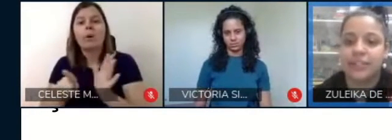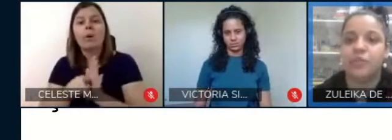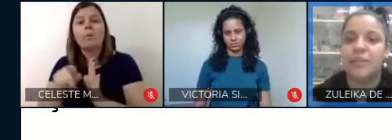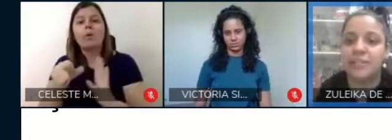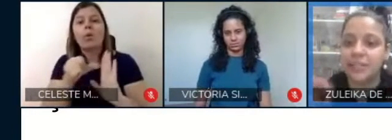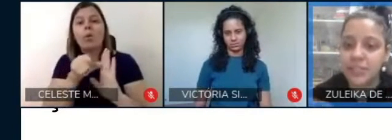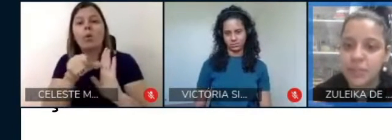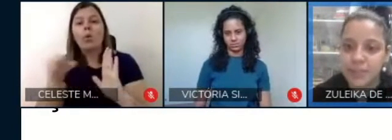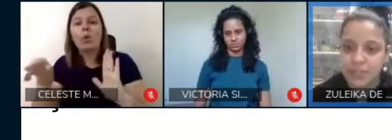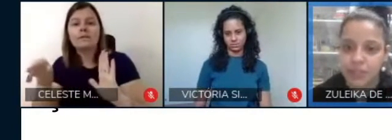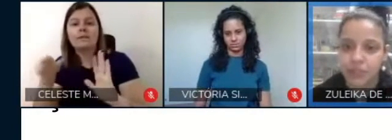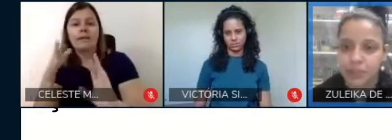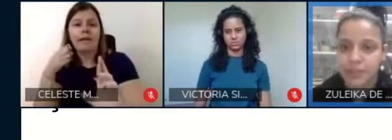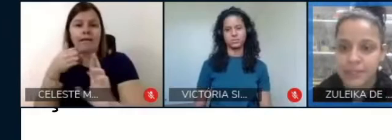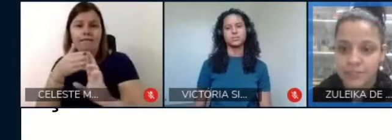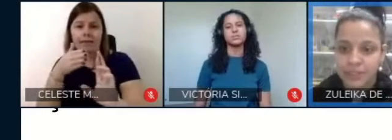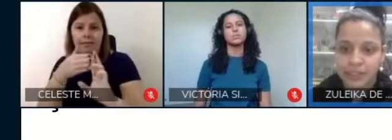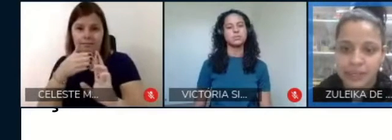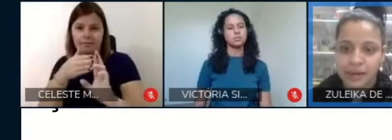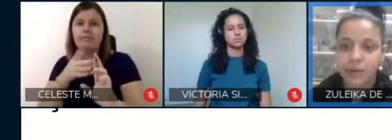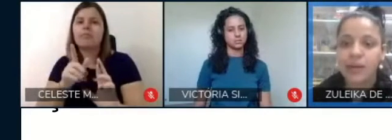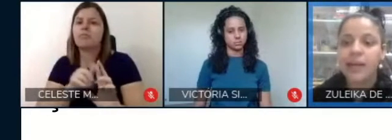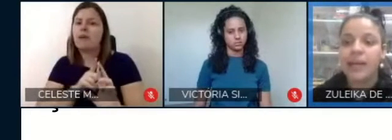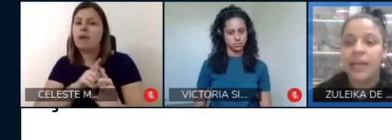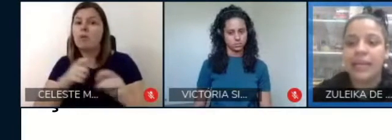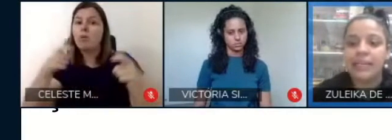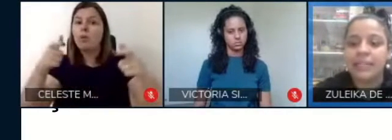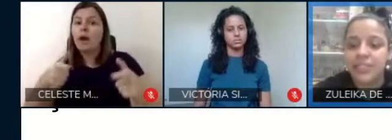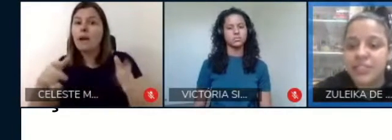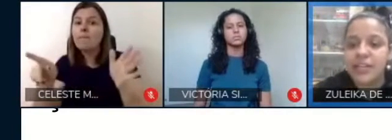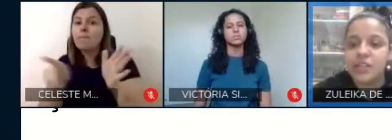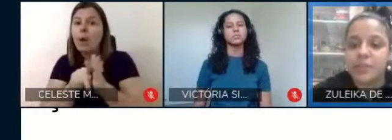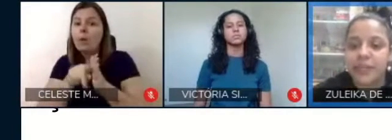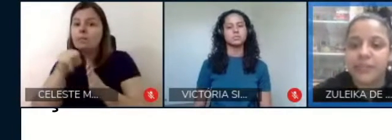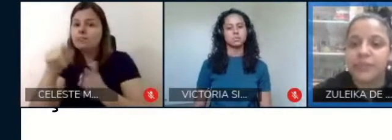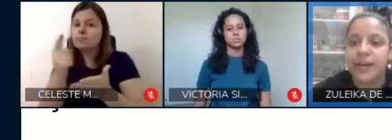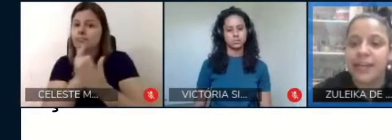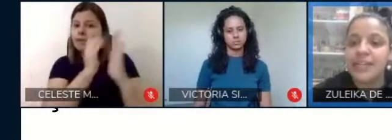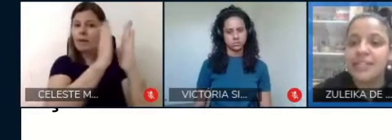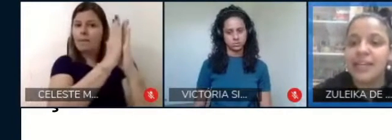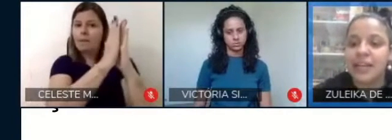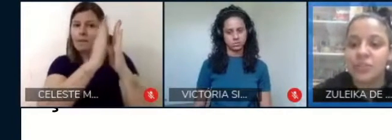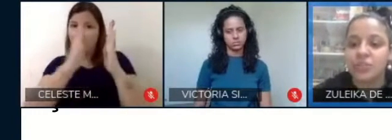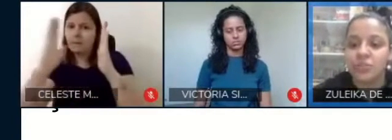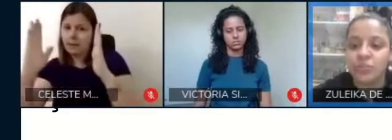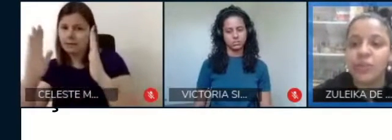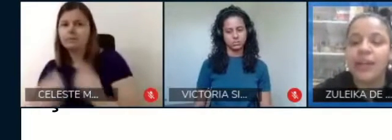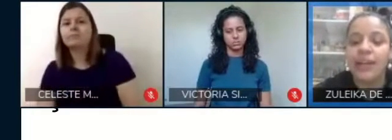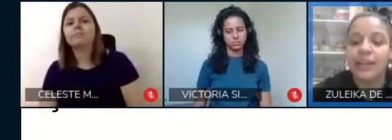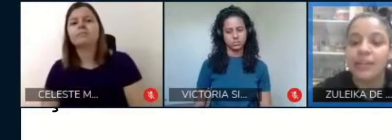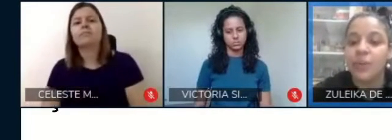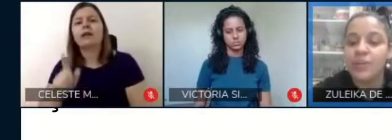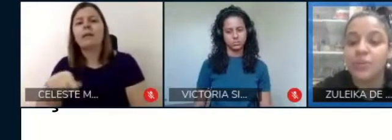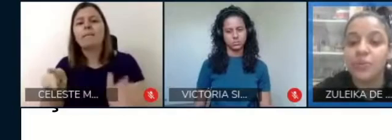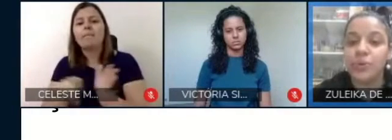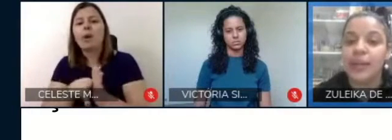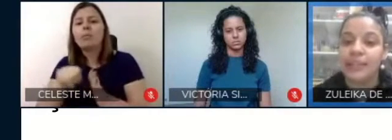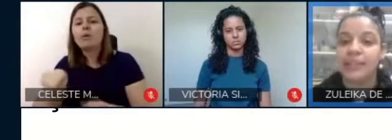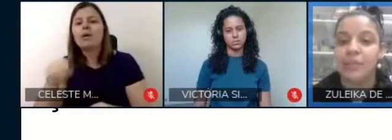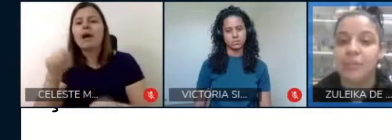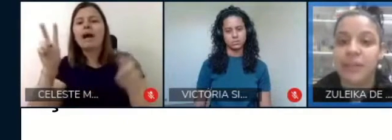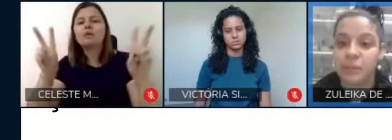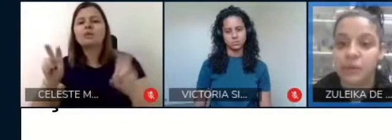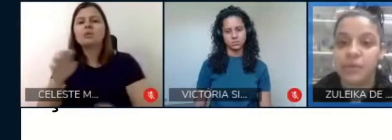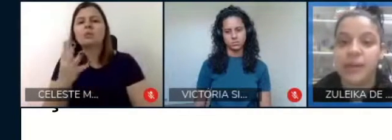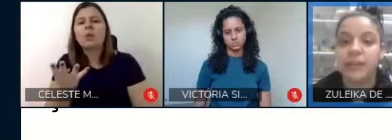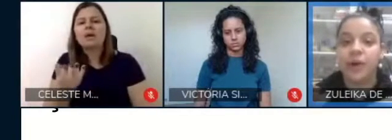então ele vai ter uma estante específica para esse material, ele diz respeito a esse assunto, e o assunto